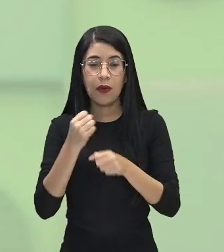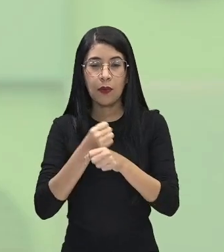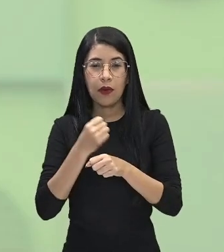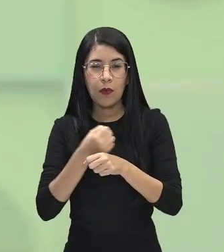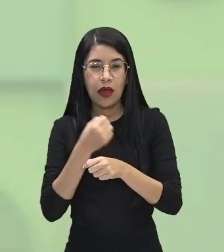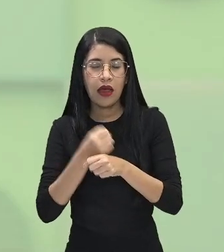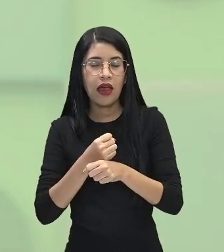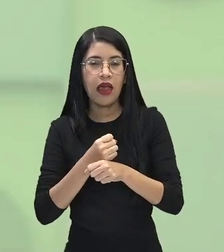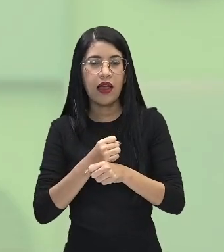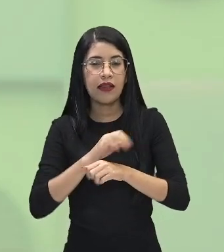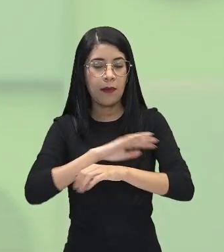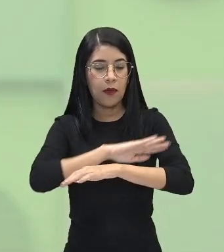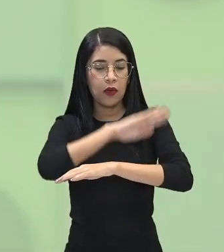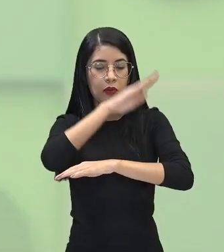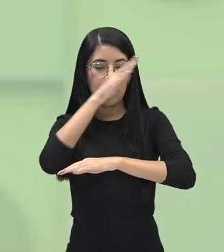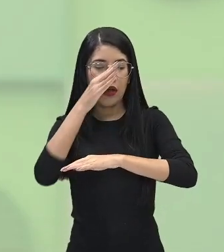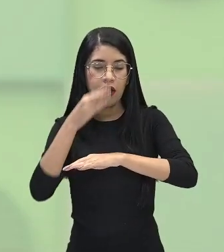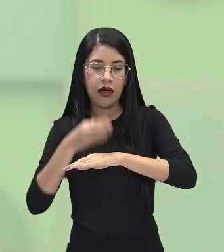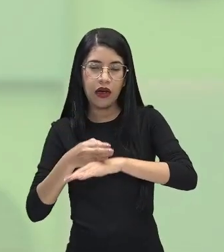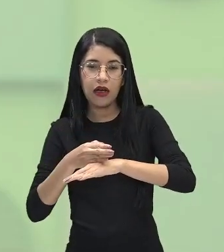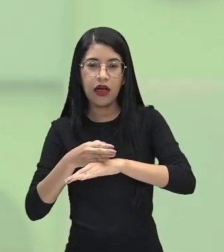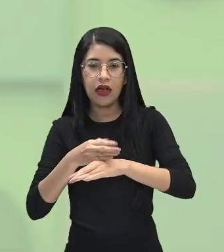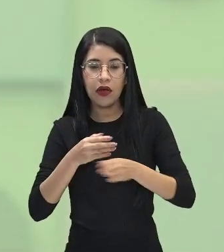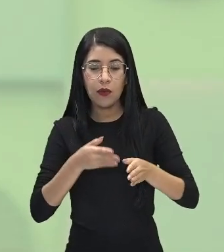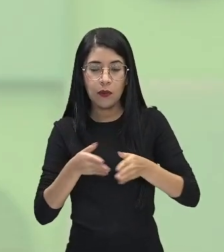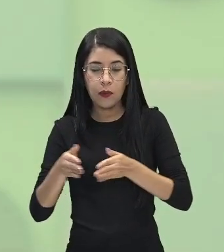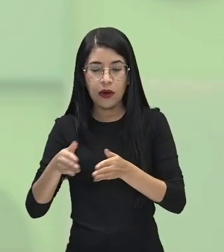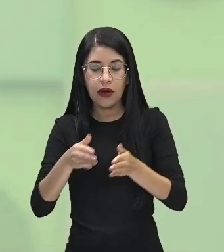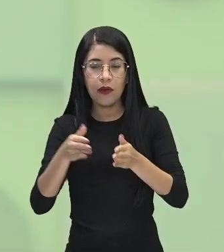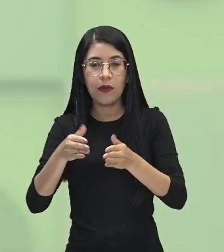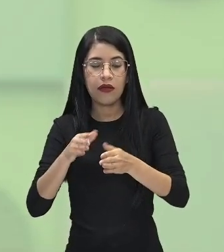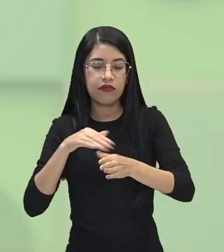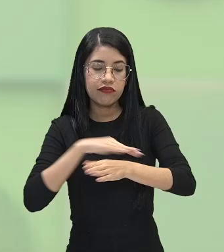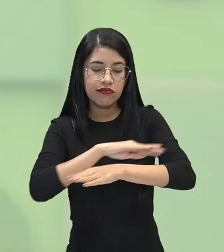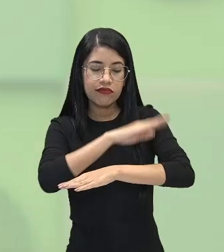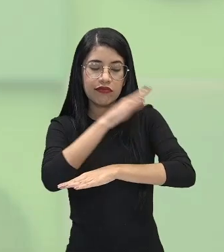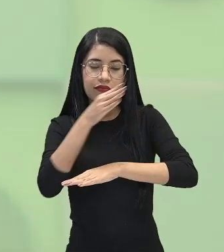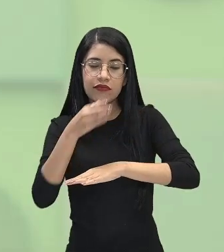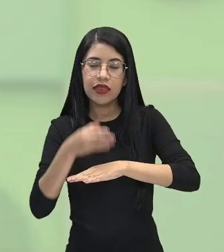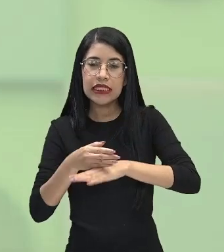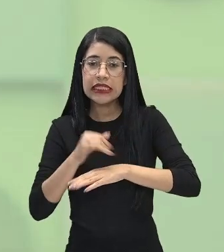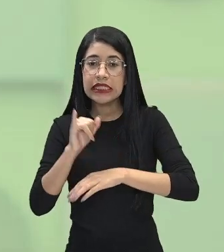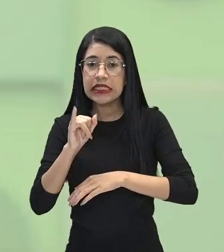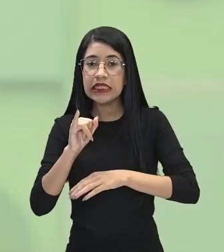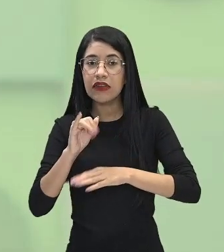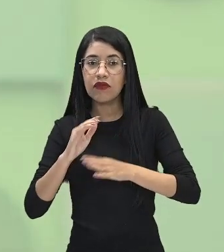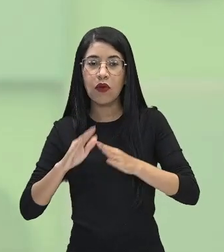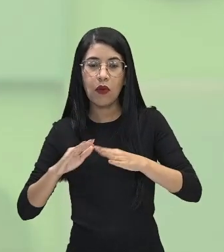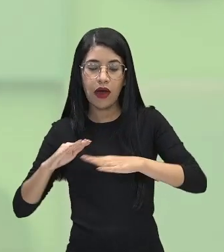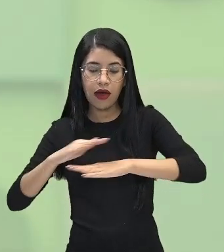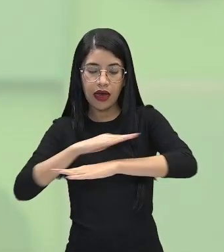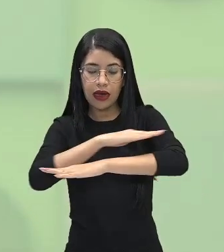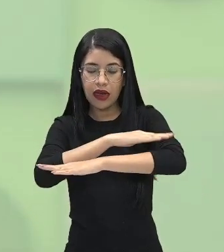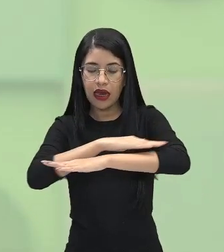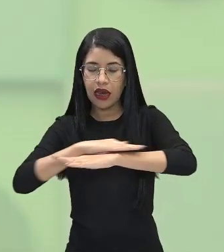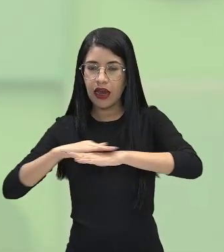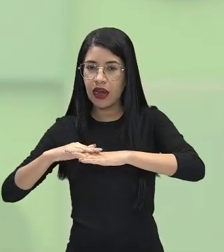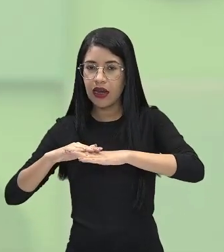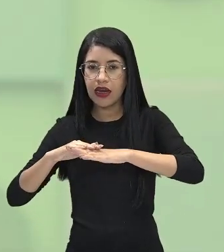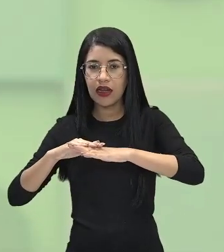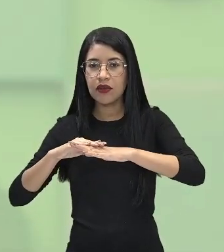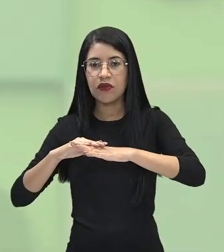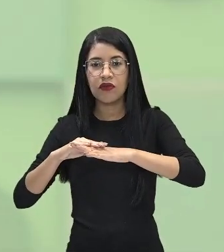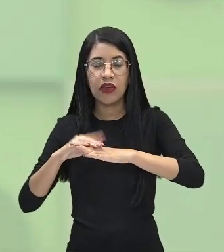estrada em uma montanha. Se você construir essa estrada em uma montanha de maneira reta, né, ela pode ficar muito íngreme